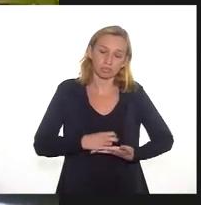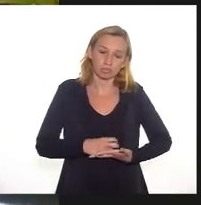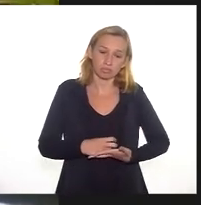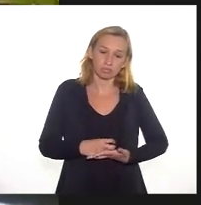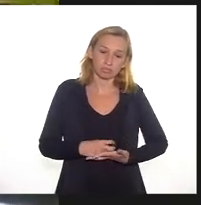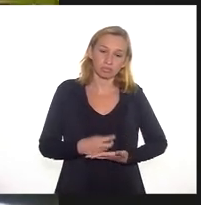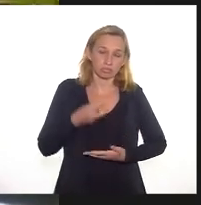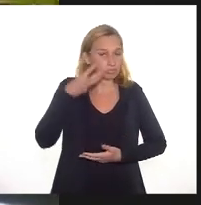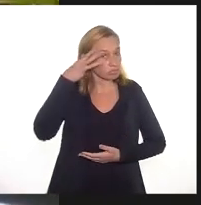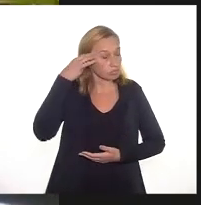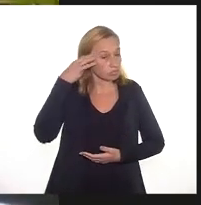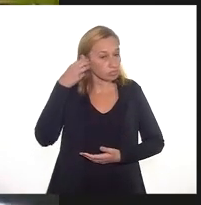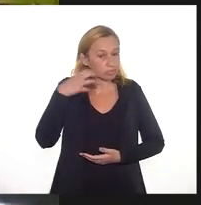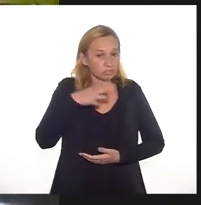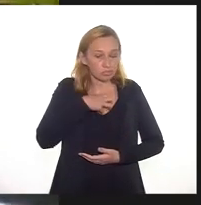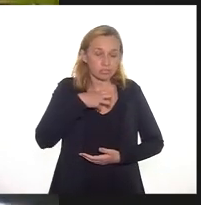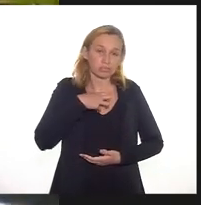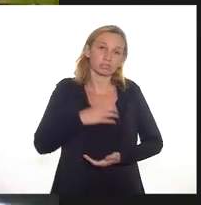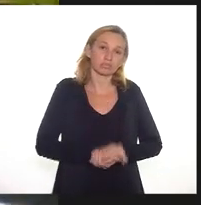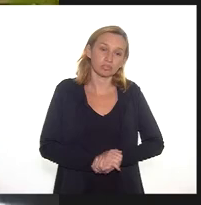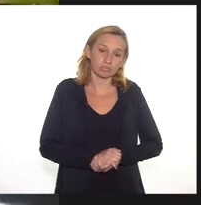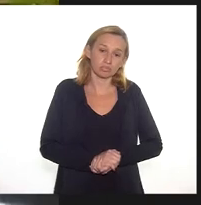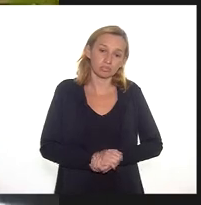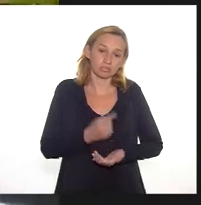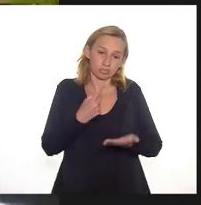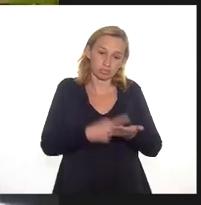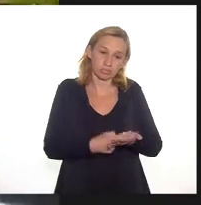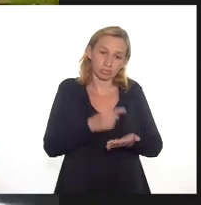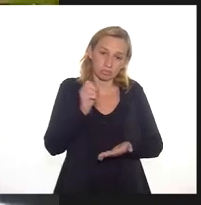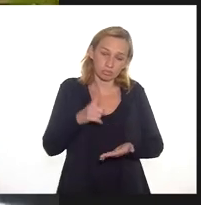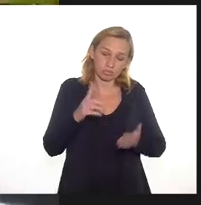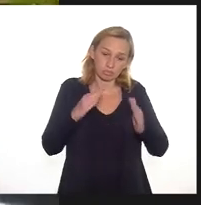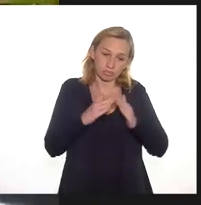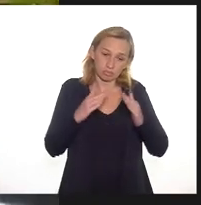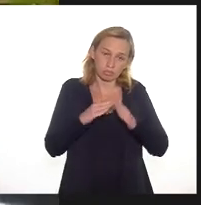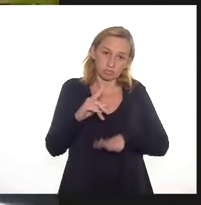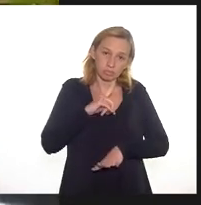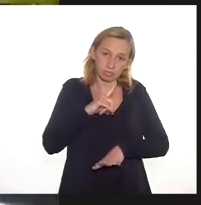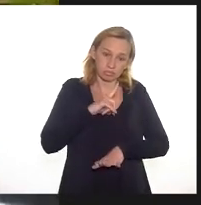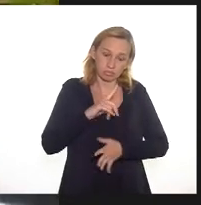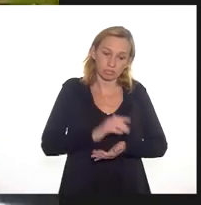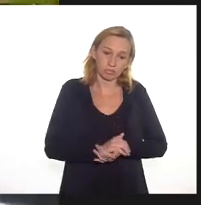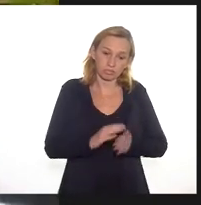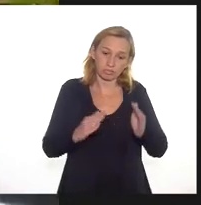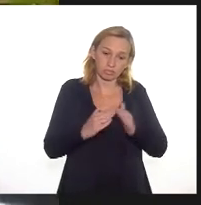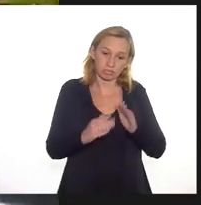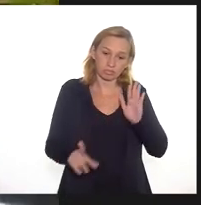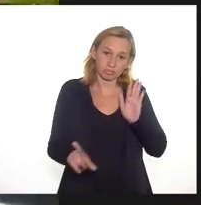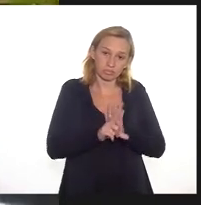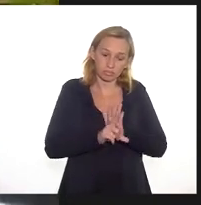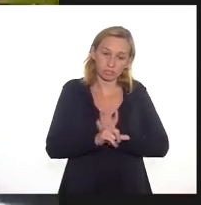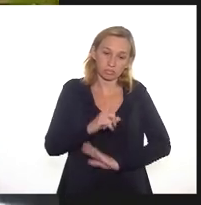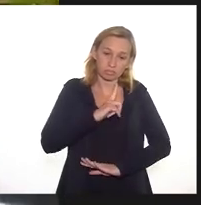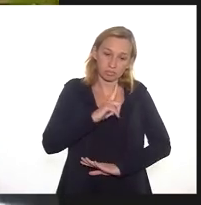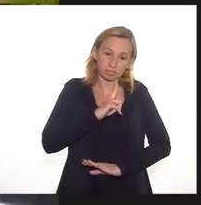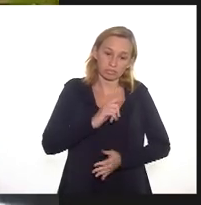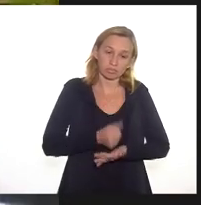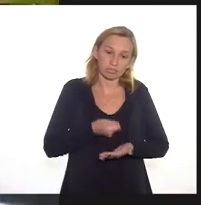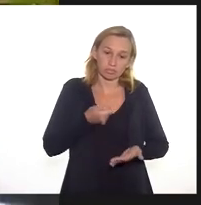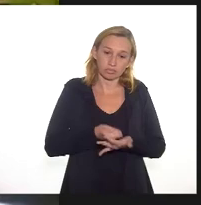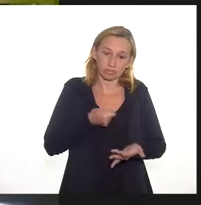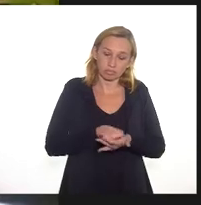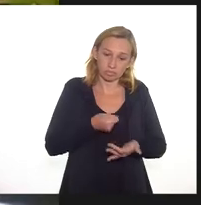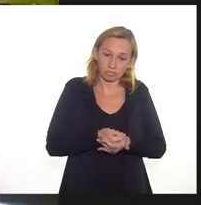Witzel vai nesse sentido de compromisso que essa casa tem, uma casa legislativa que tem por